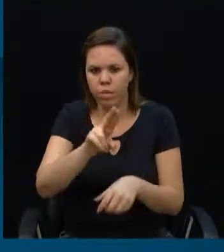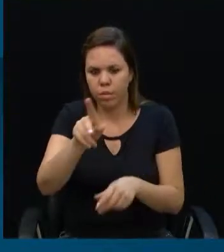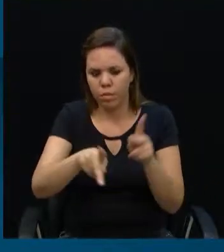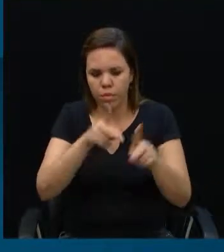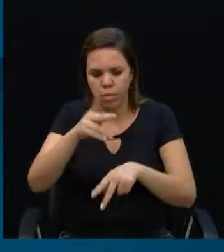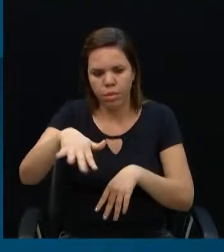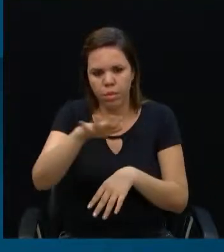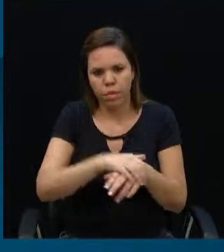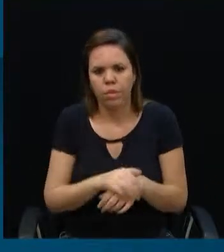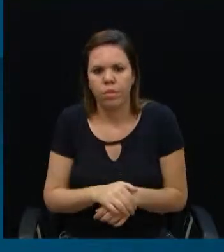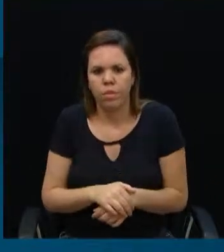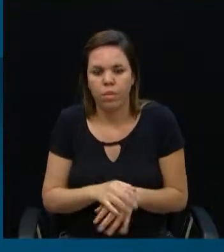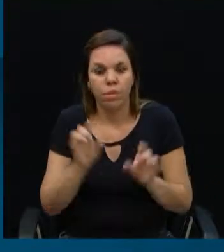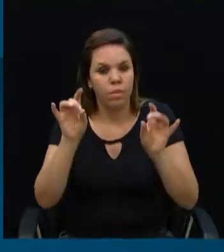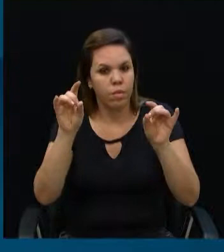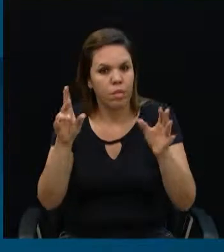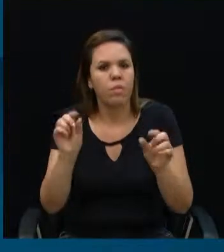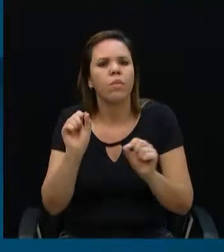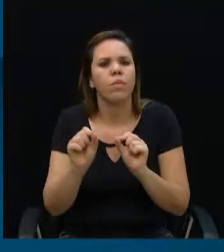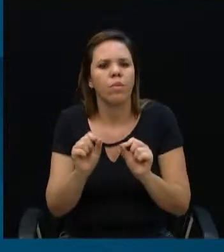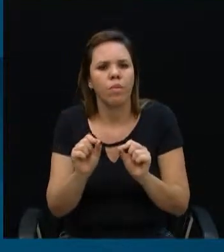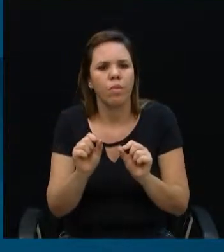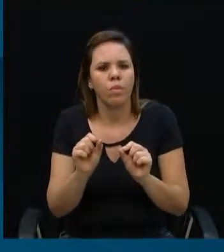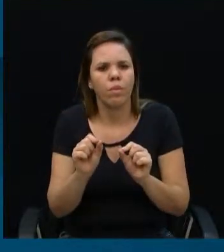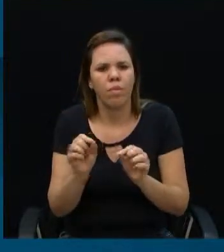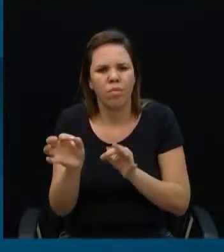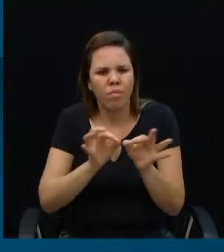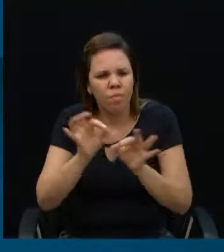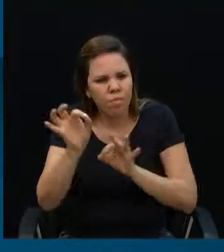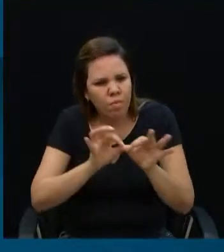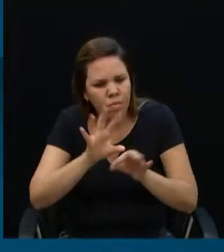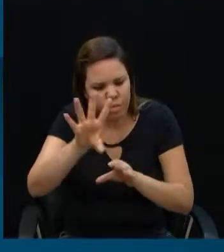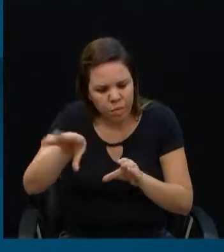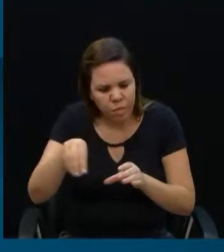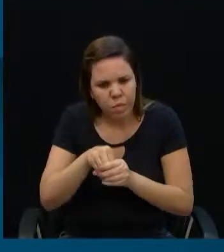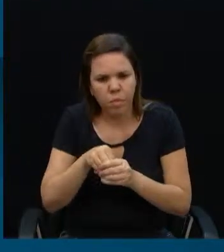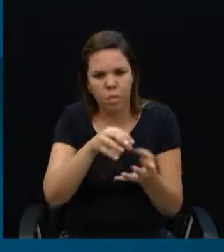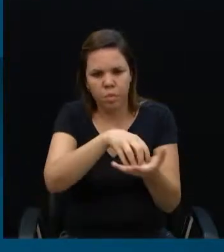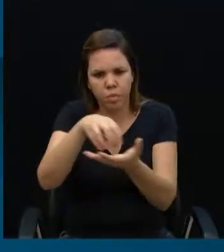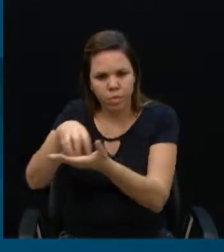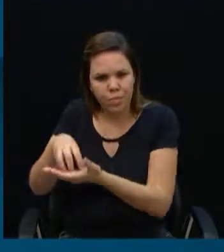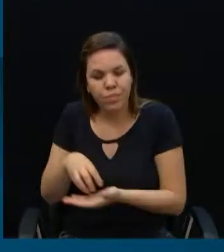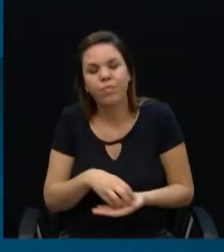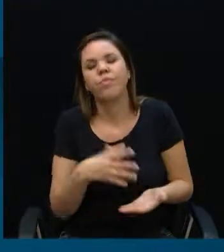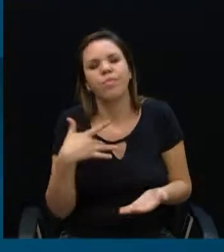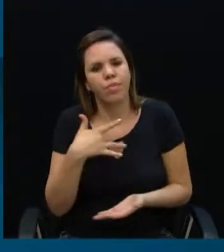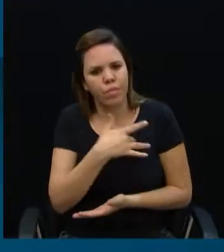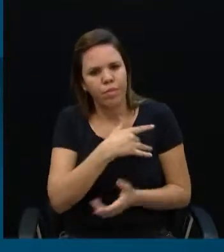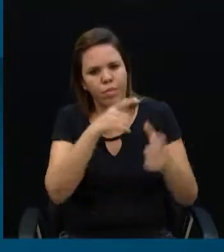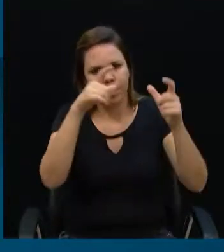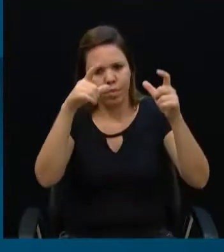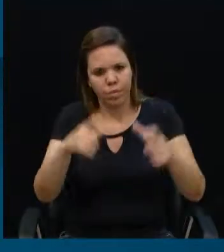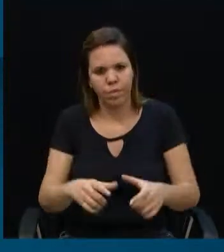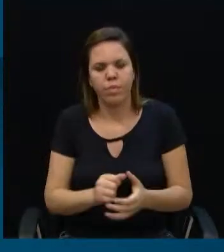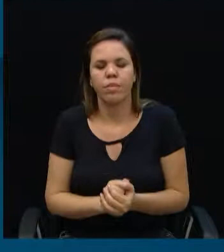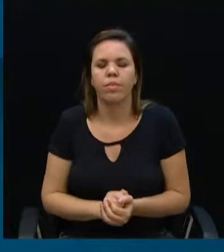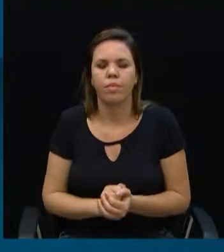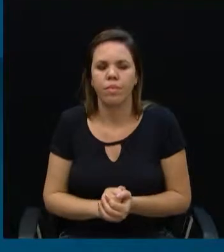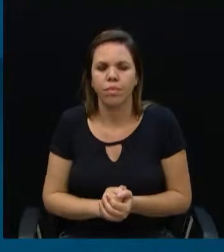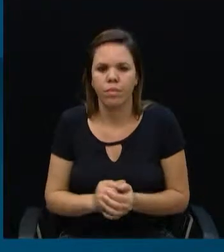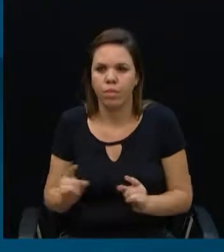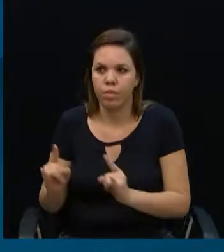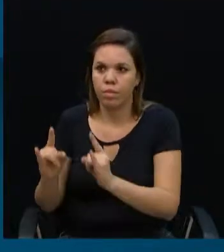para afetação ao uso especial, a fim de regularizar a implantação de unidade de saúde no loteamento